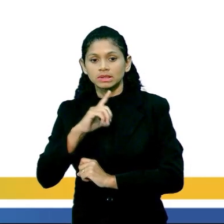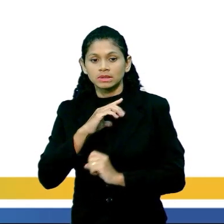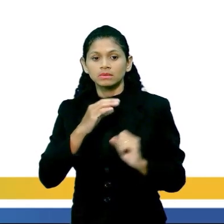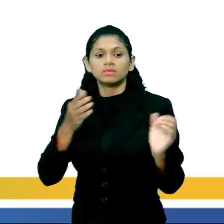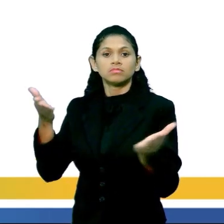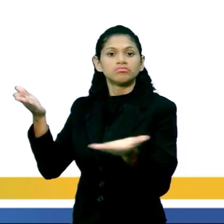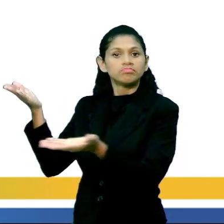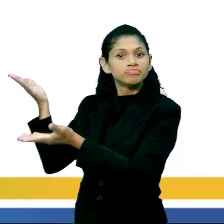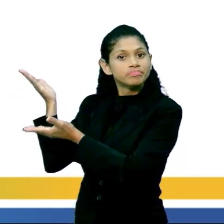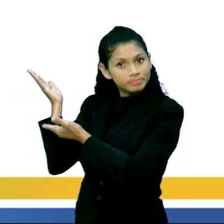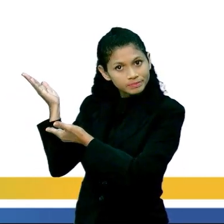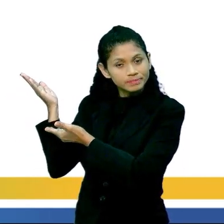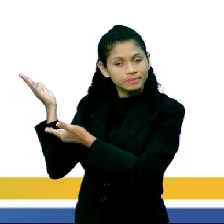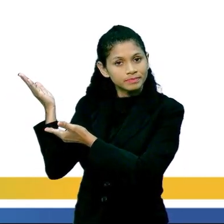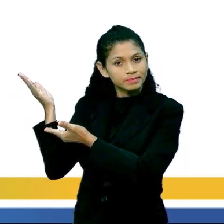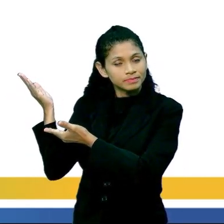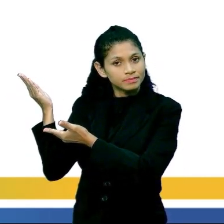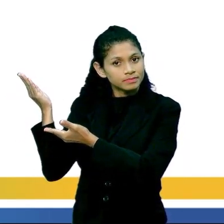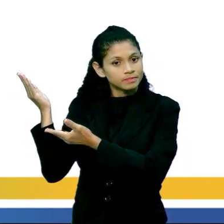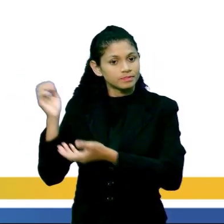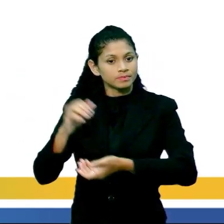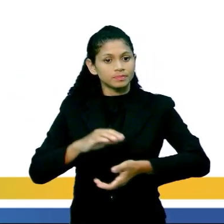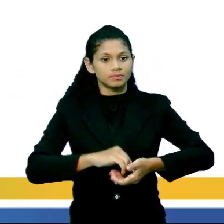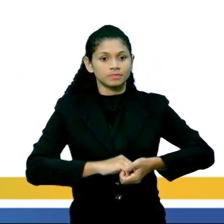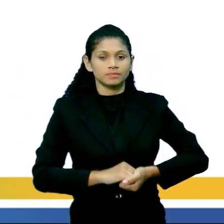temos estas aí para destacar, tá?